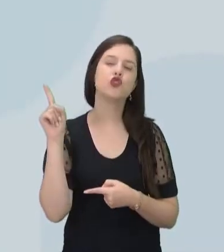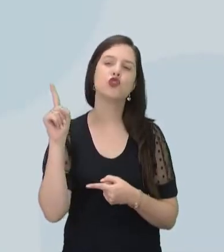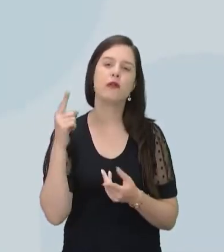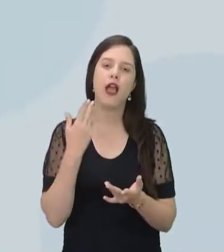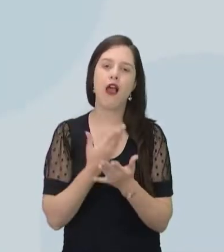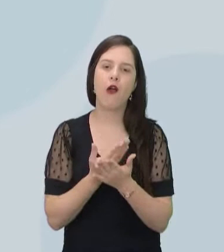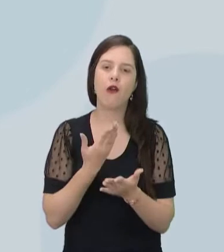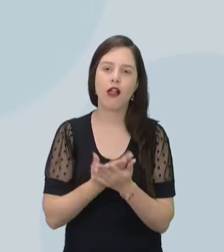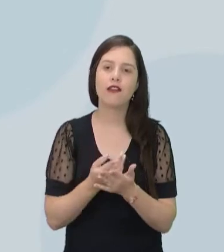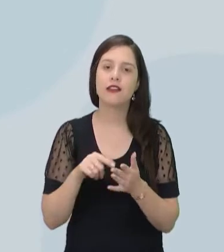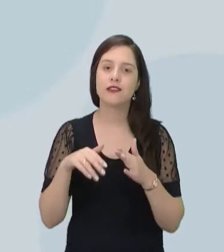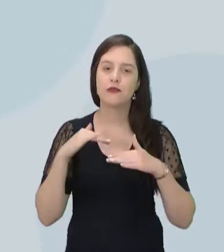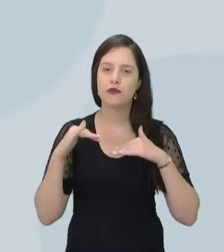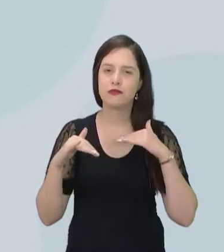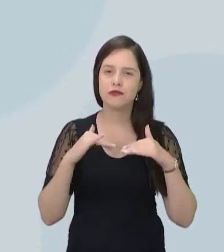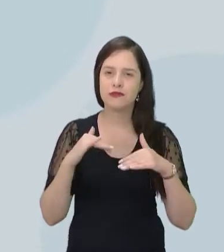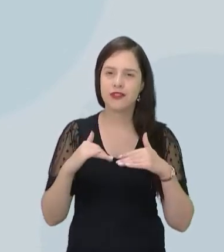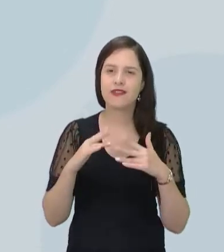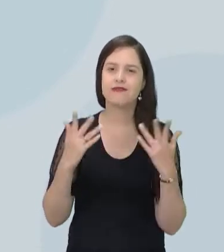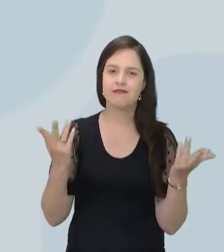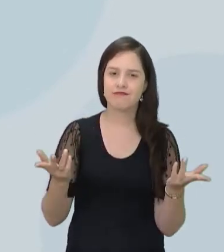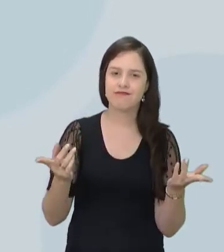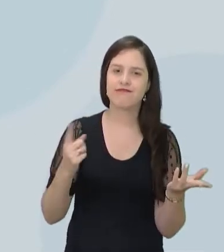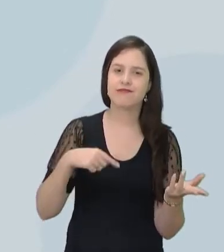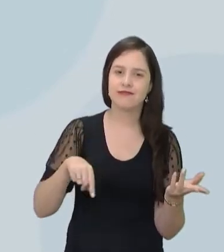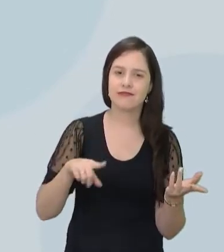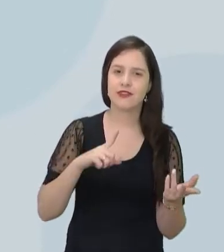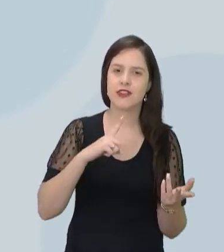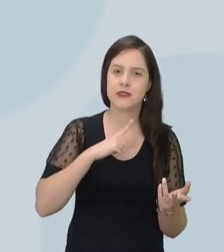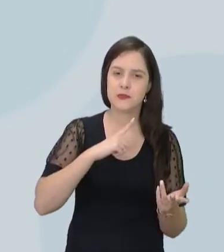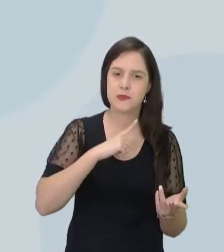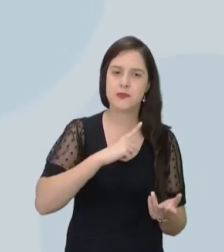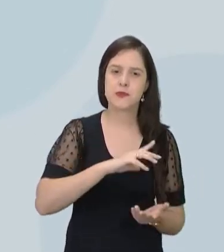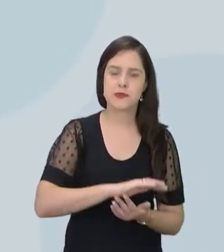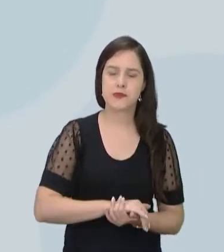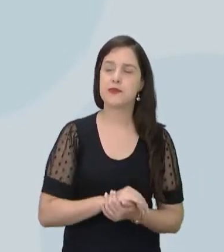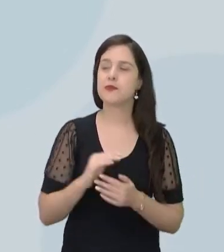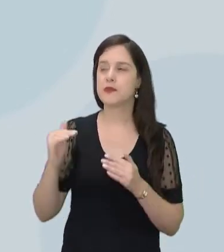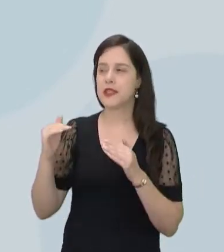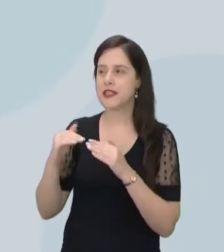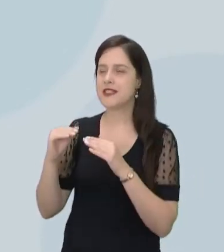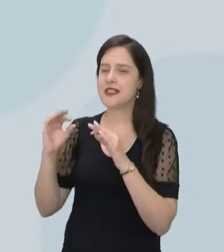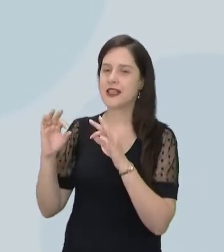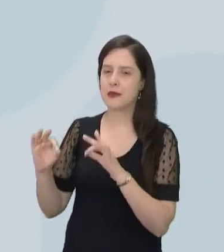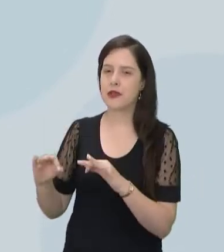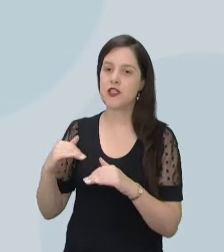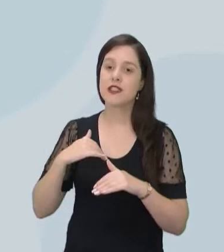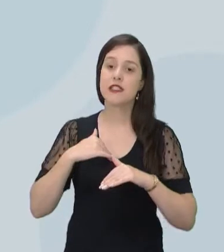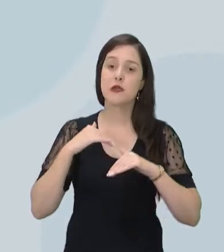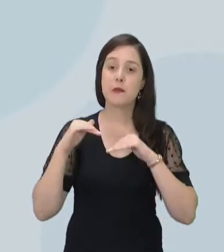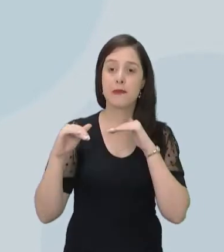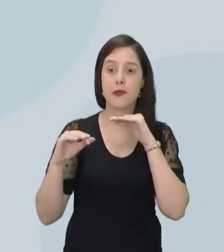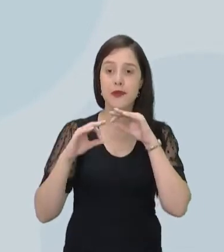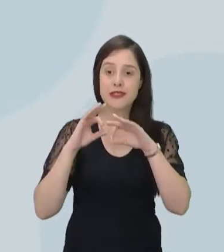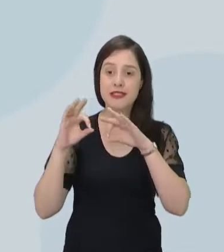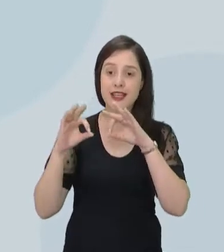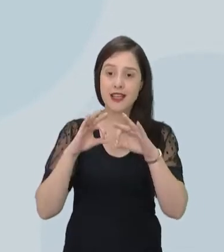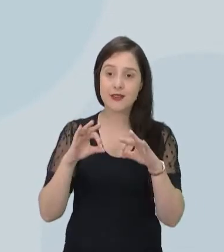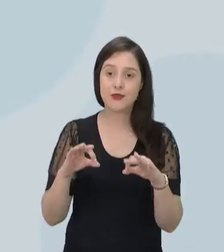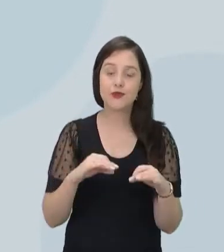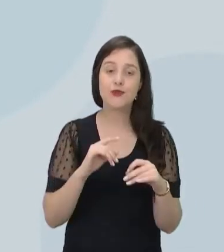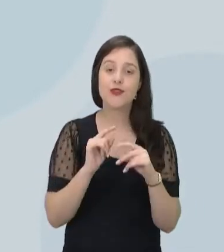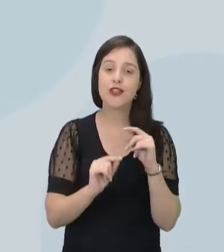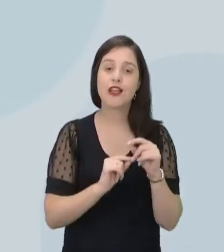de desenvolvimento. E sempre lembrando, né, a importância dessas 3 palavrinhas. Exatamente. O nosso processo aqui é justamente